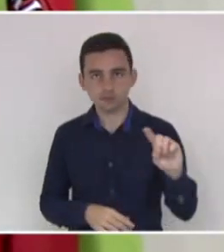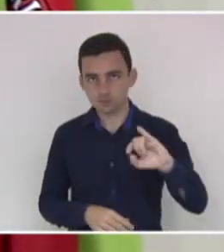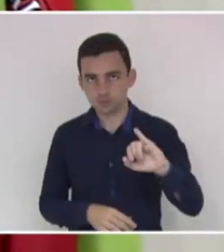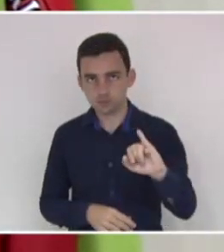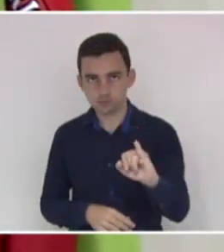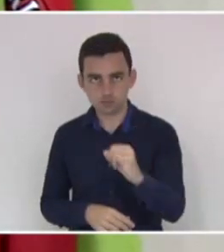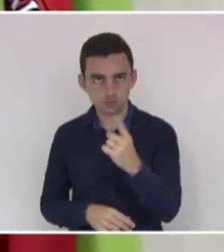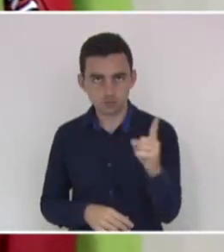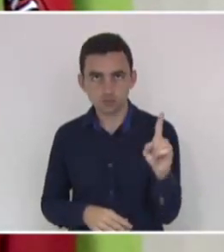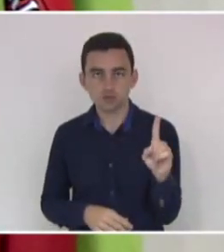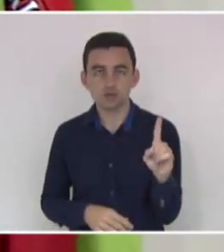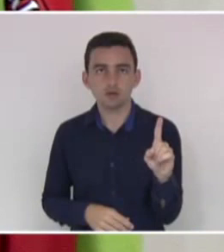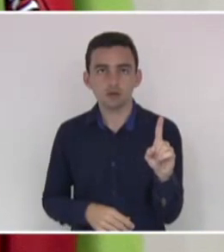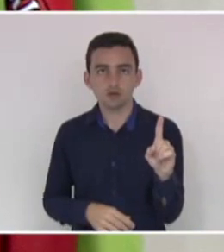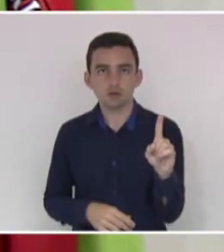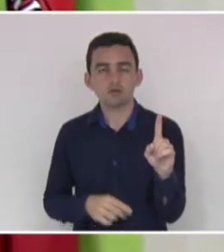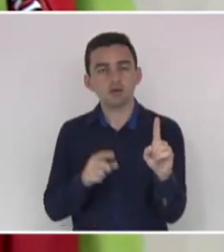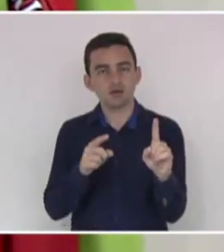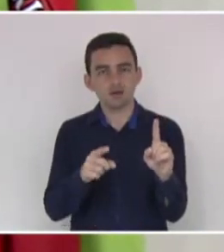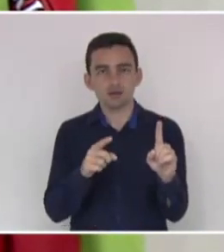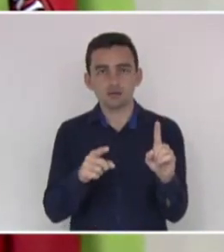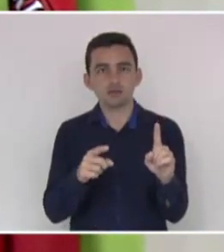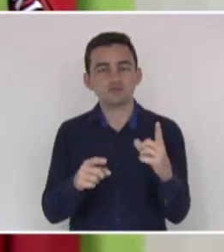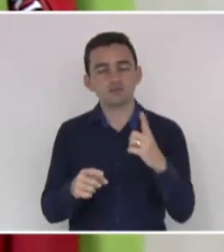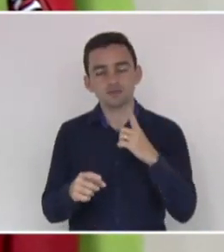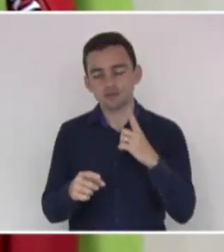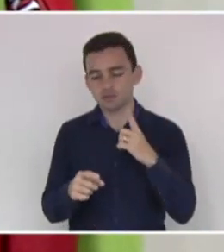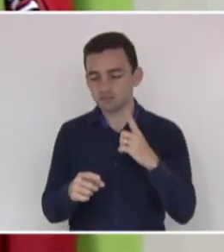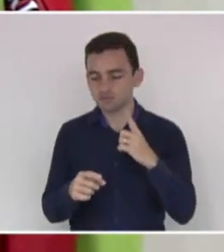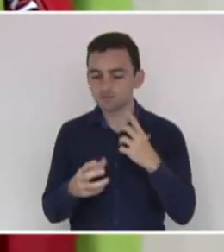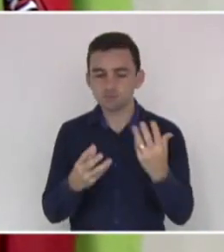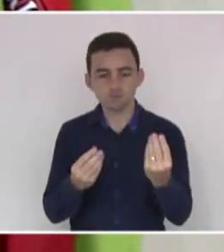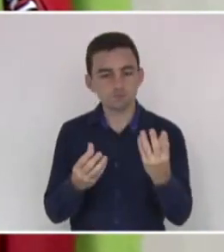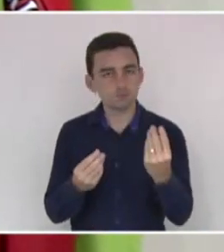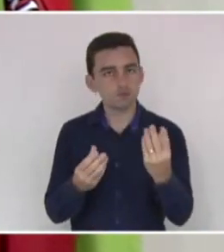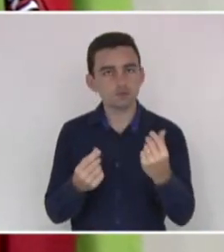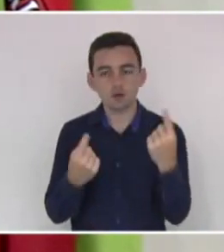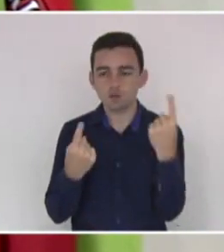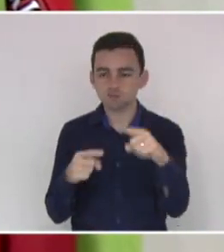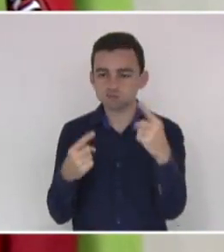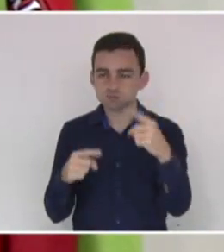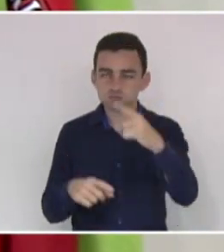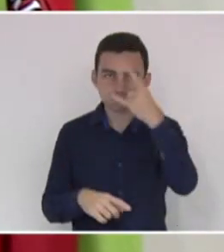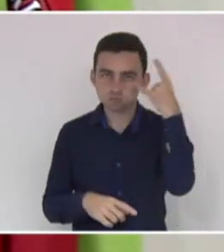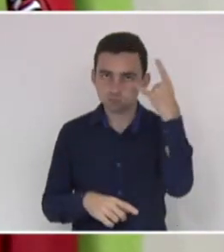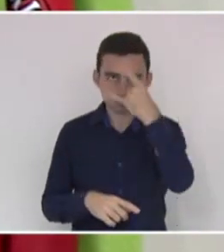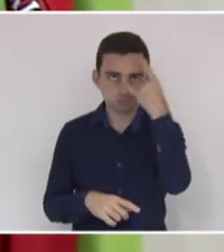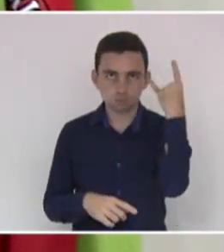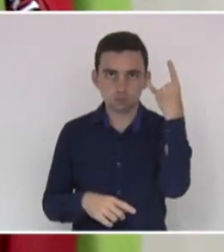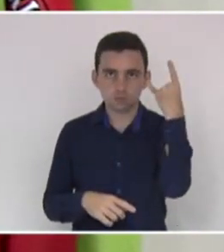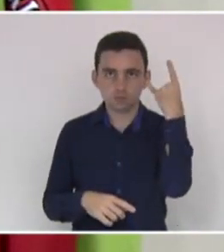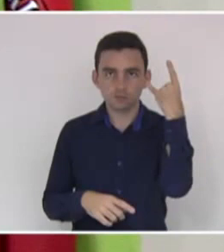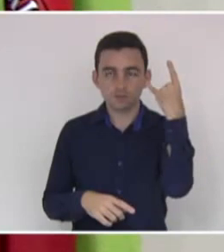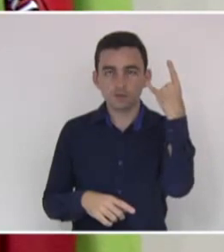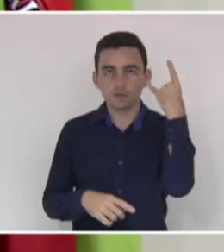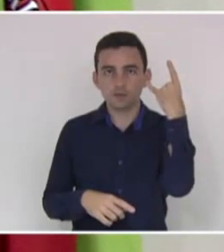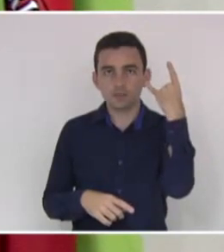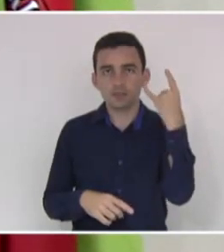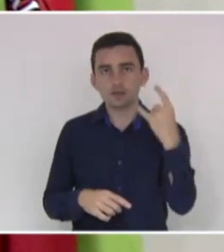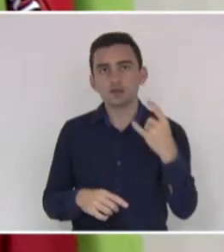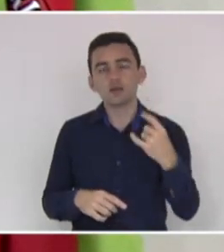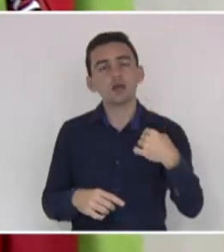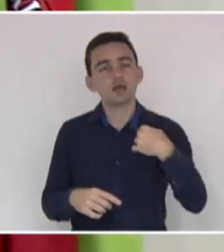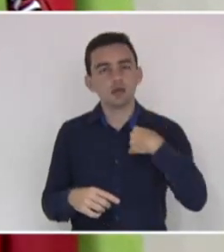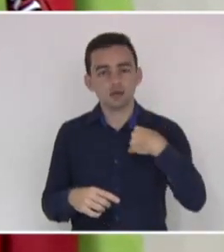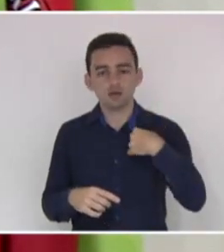sido refém da criminalidade. Recentemente, nós fizemos aqui desta tribuna um